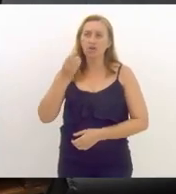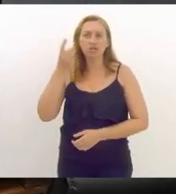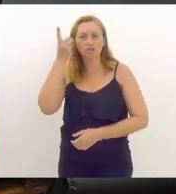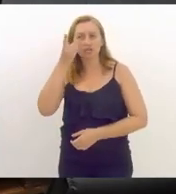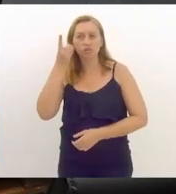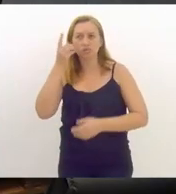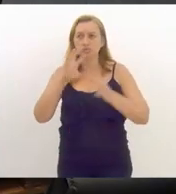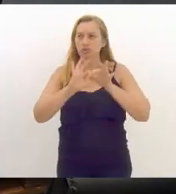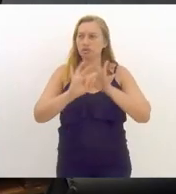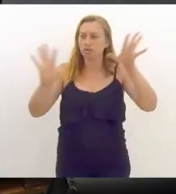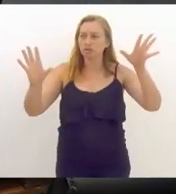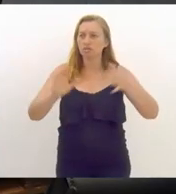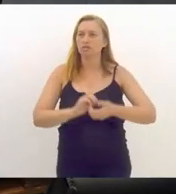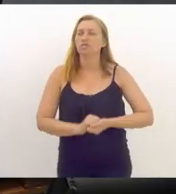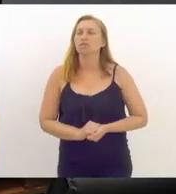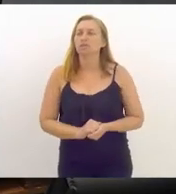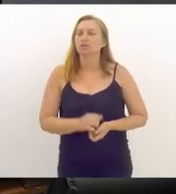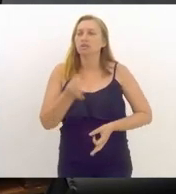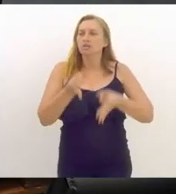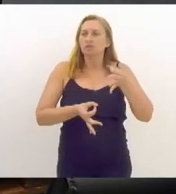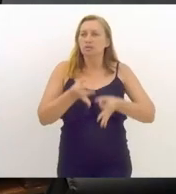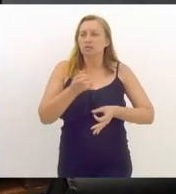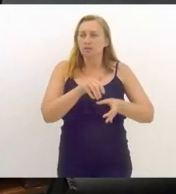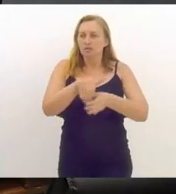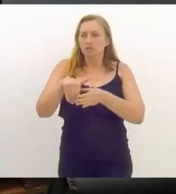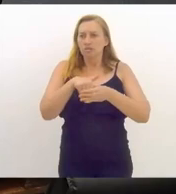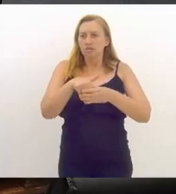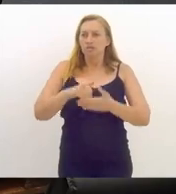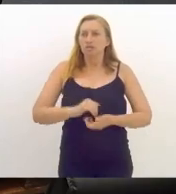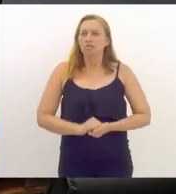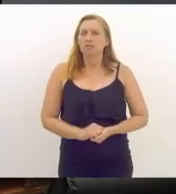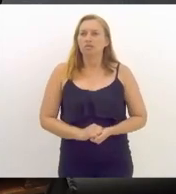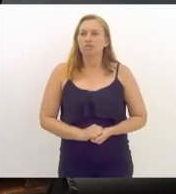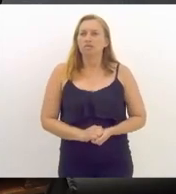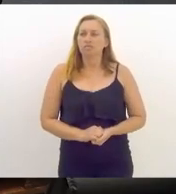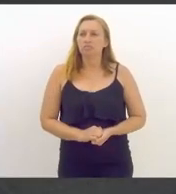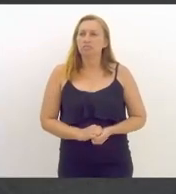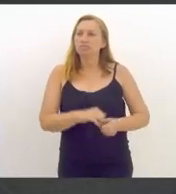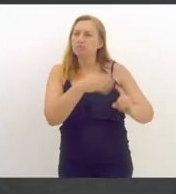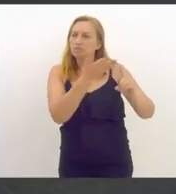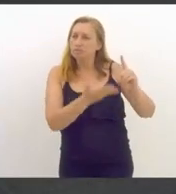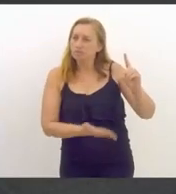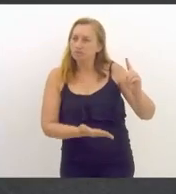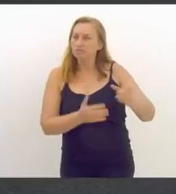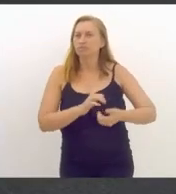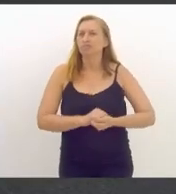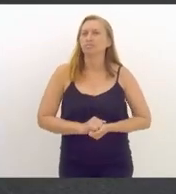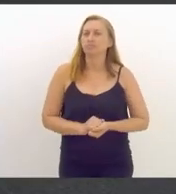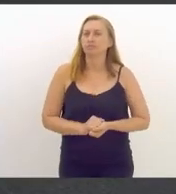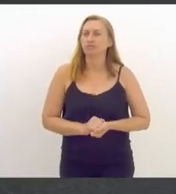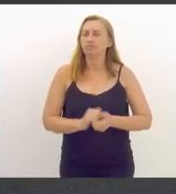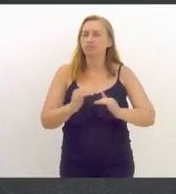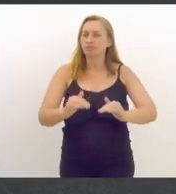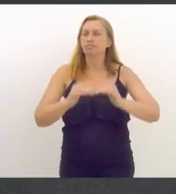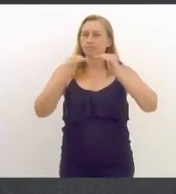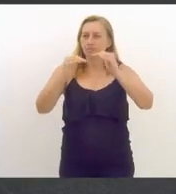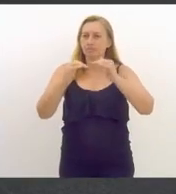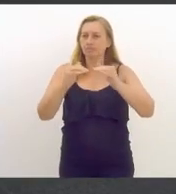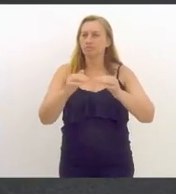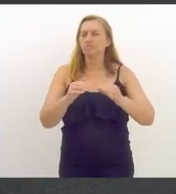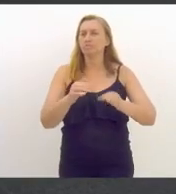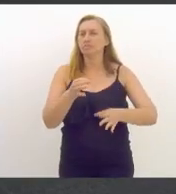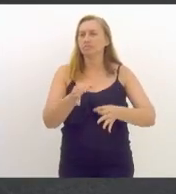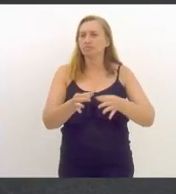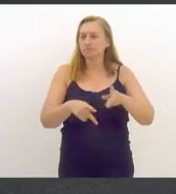Democracia entre elas a justiça eleitoral em homenagem a soberania Popular que se